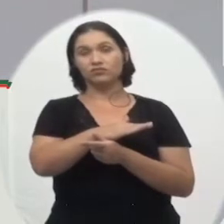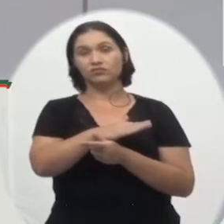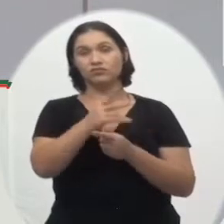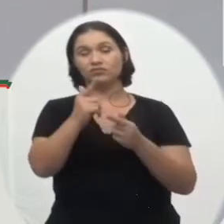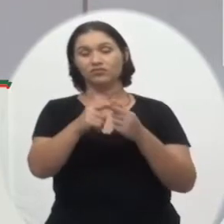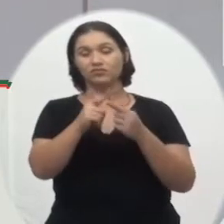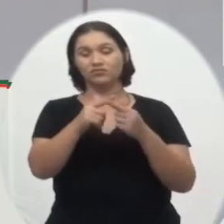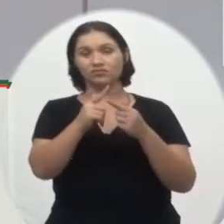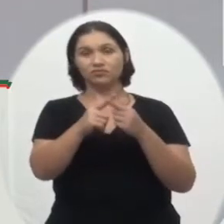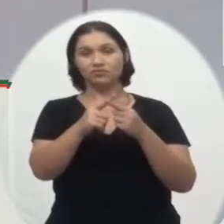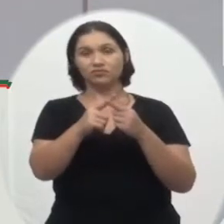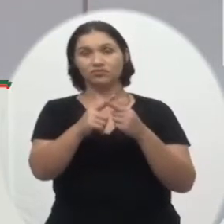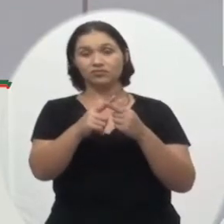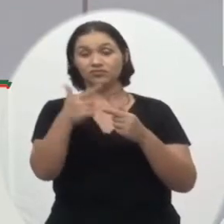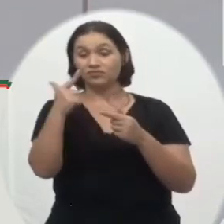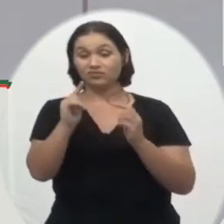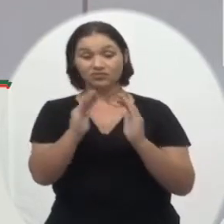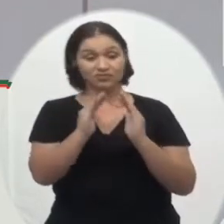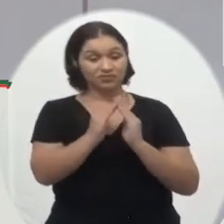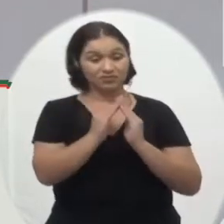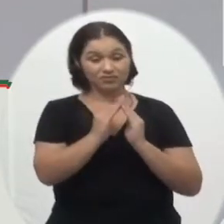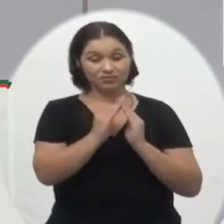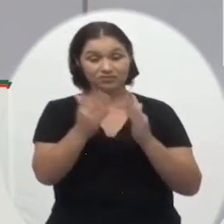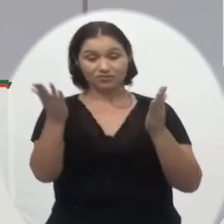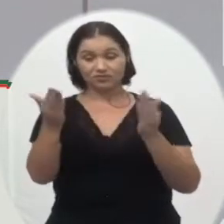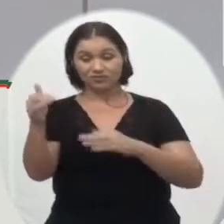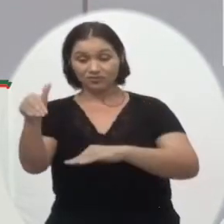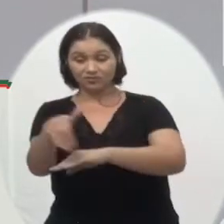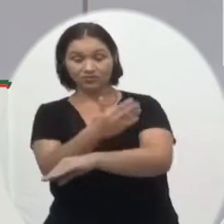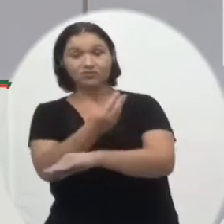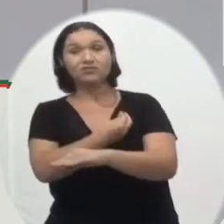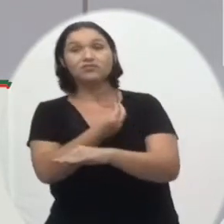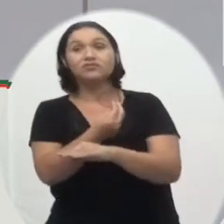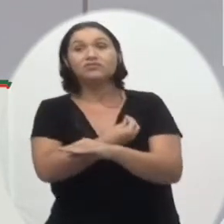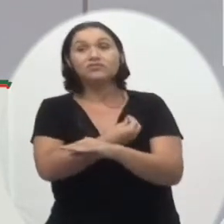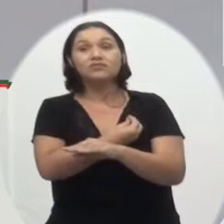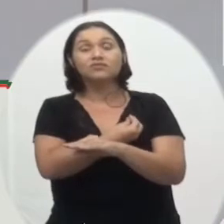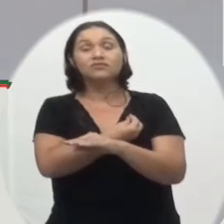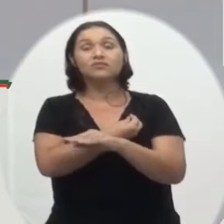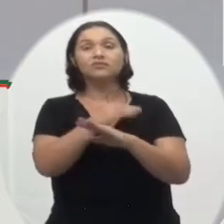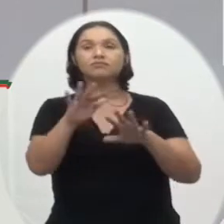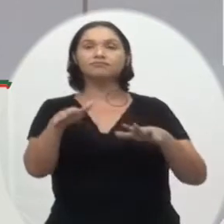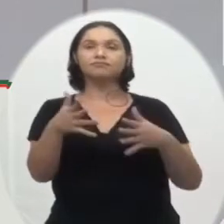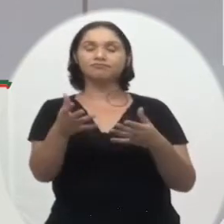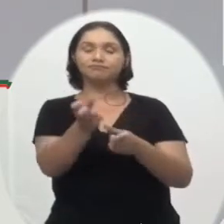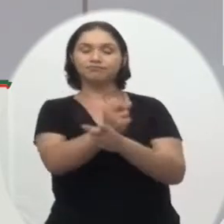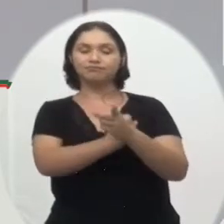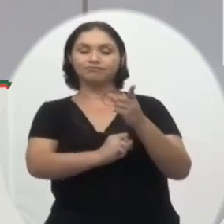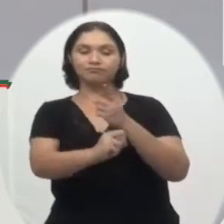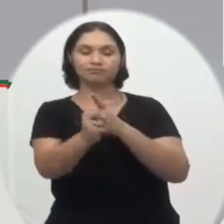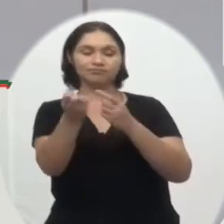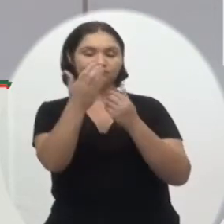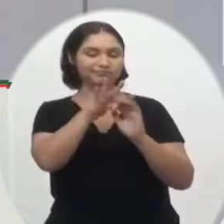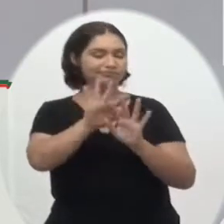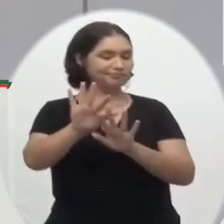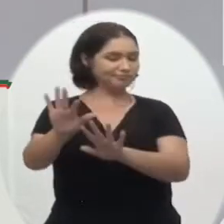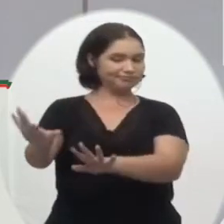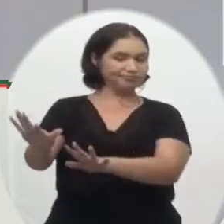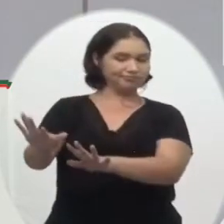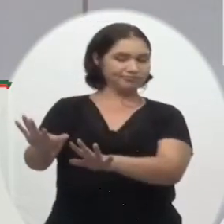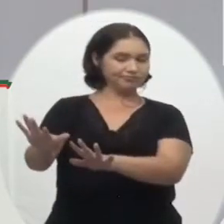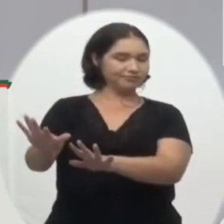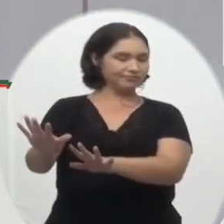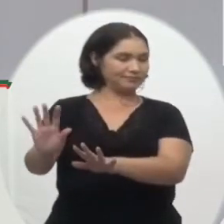dormindo no relento, né? Porque, infelizmente, a sociedade isola essas